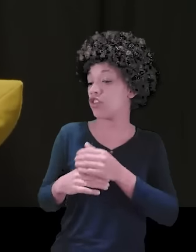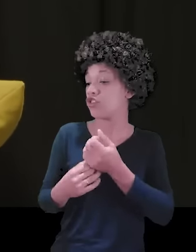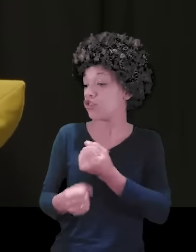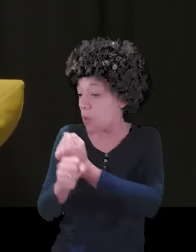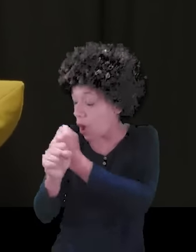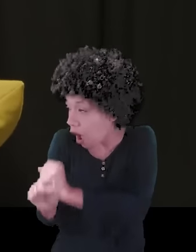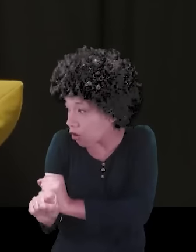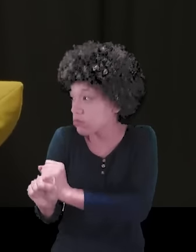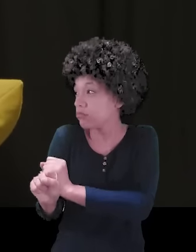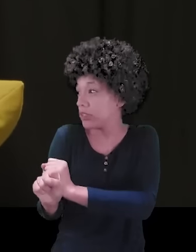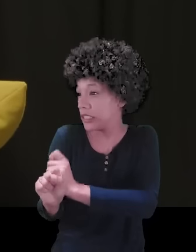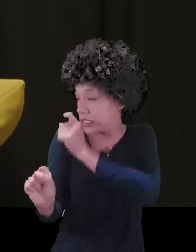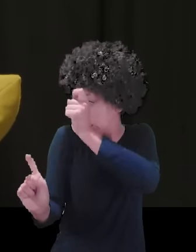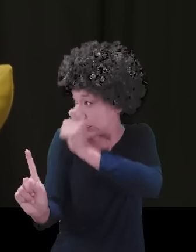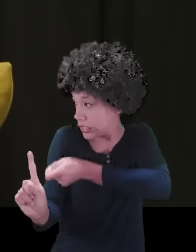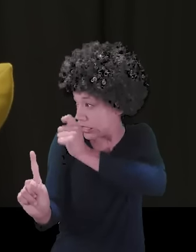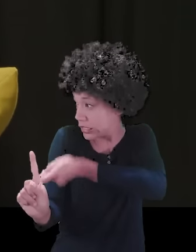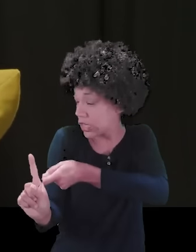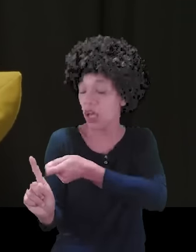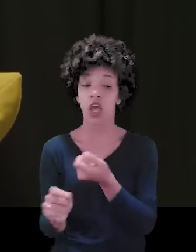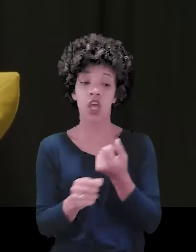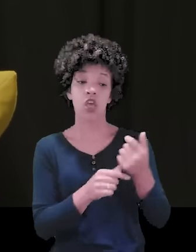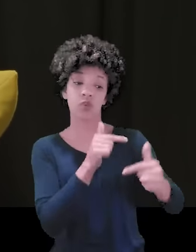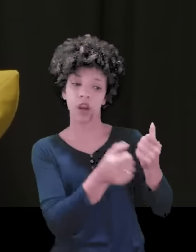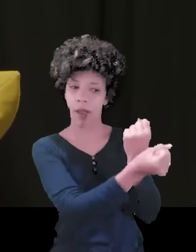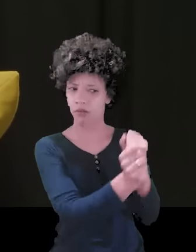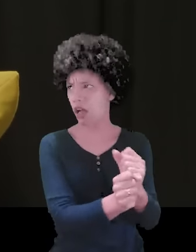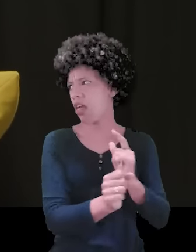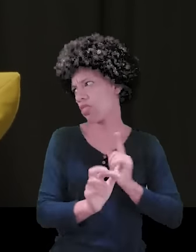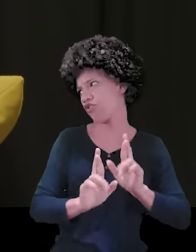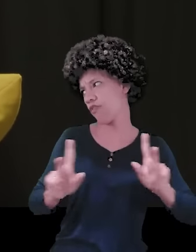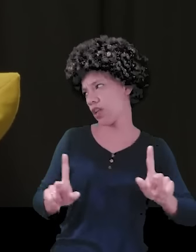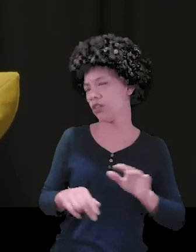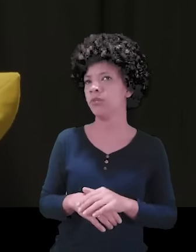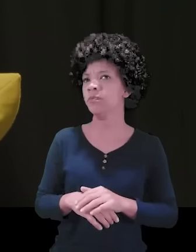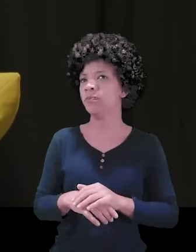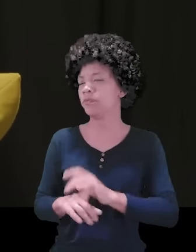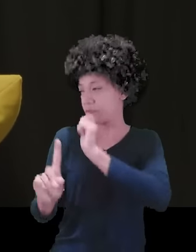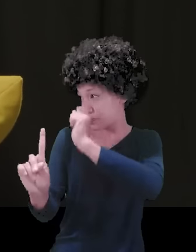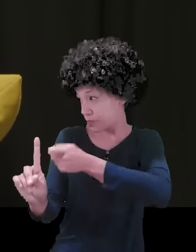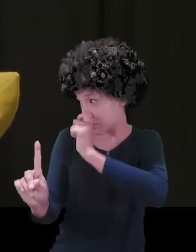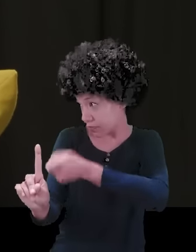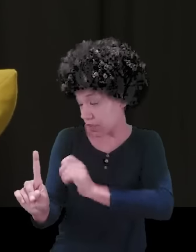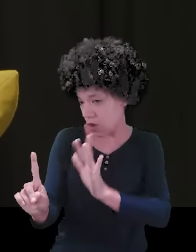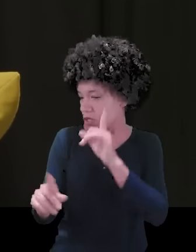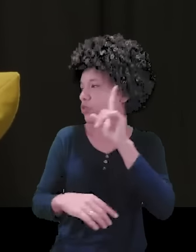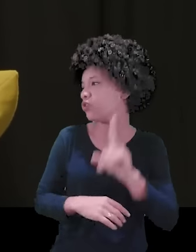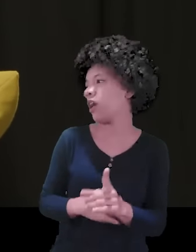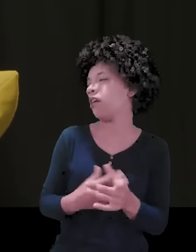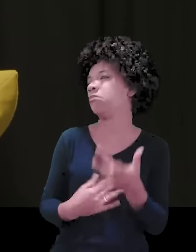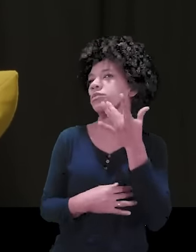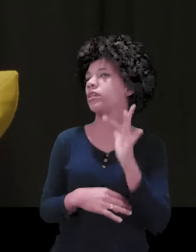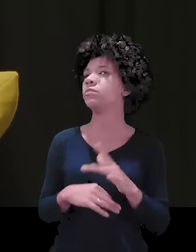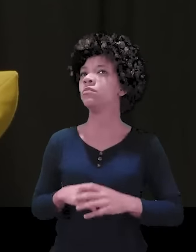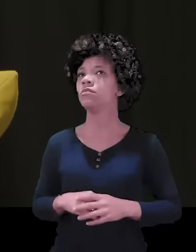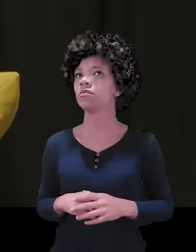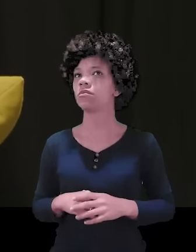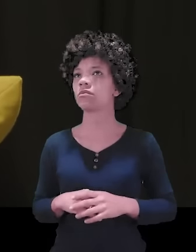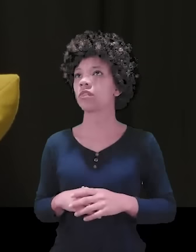na exploração do que é um trabalho escravo que tem uma diferença floração acontece também no dia a dia sei lá o cara